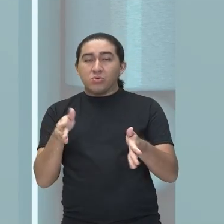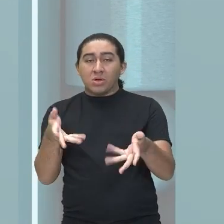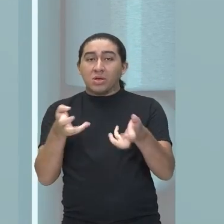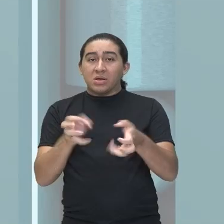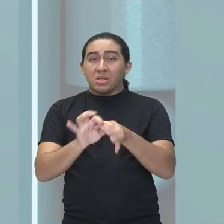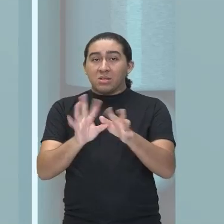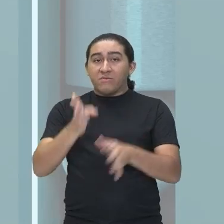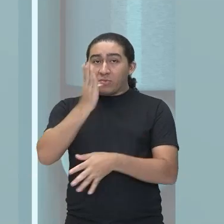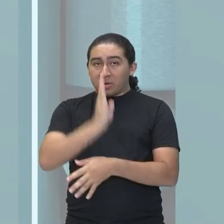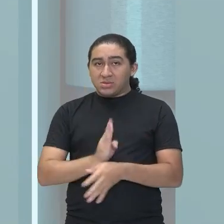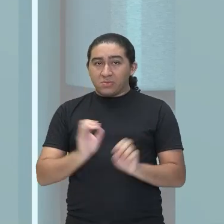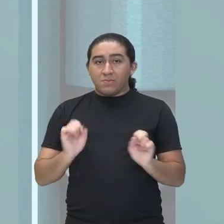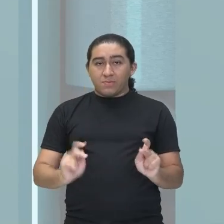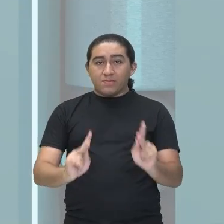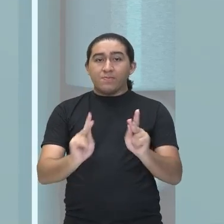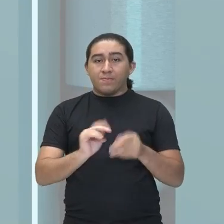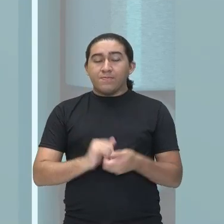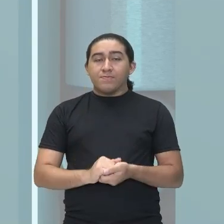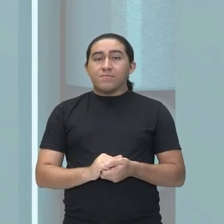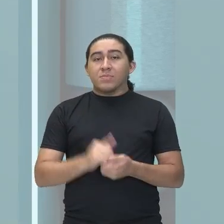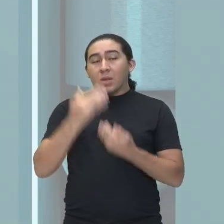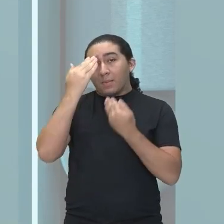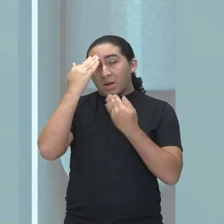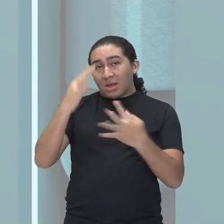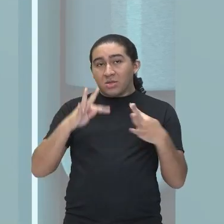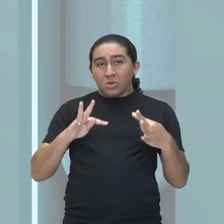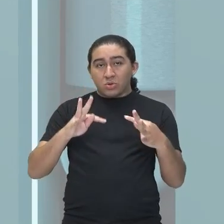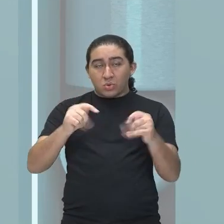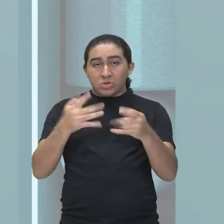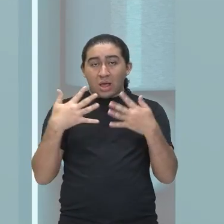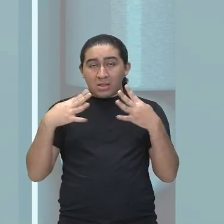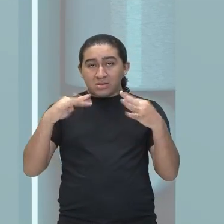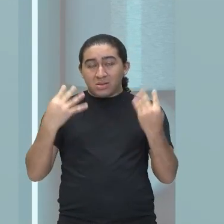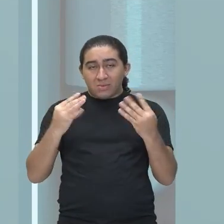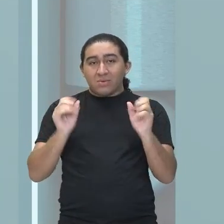do Brasil, ok? Obrigada a todos pela